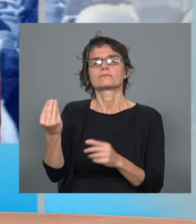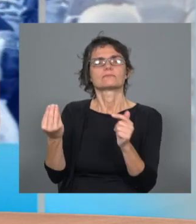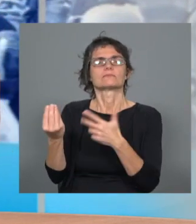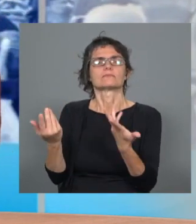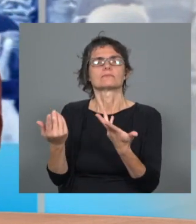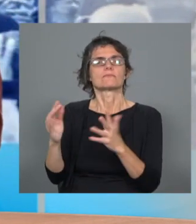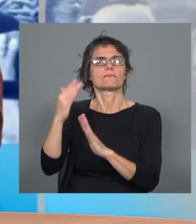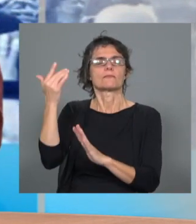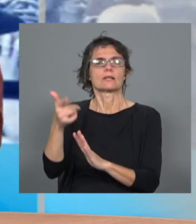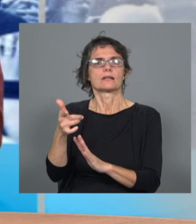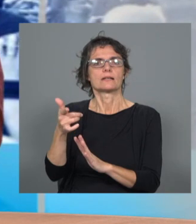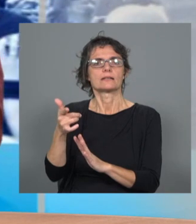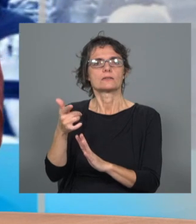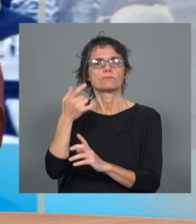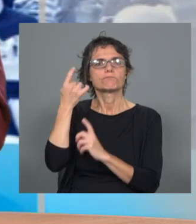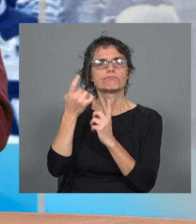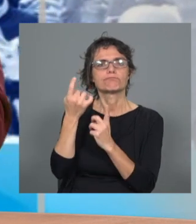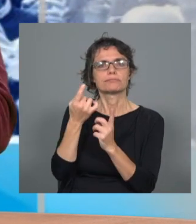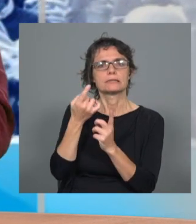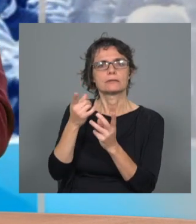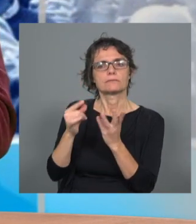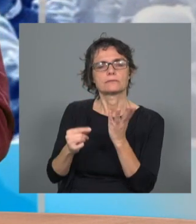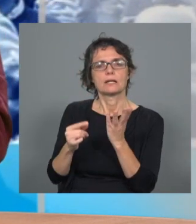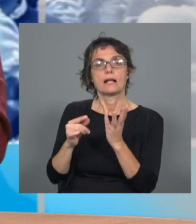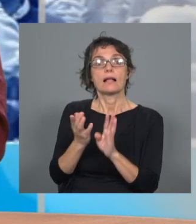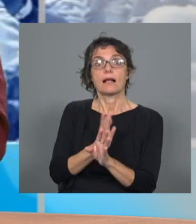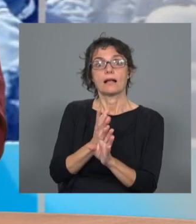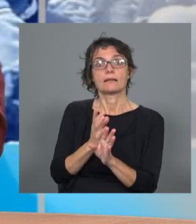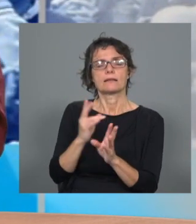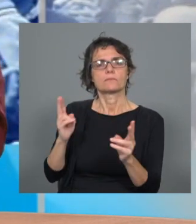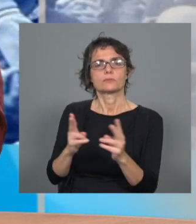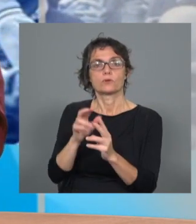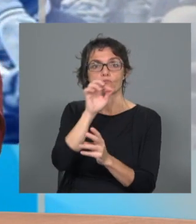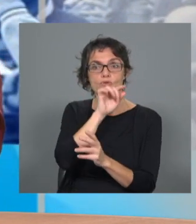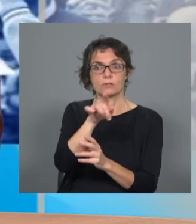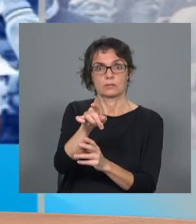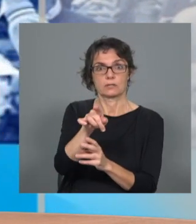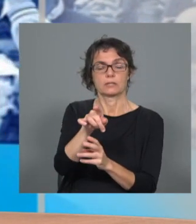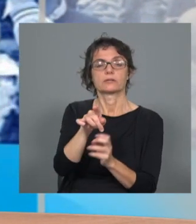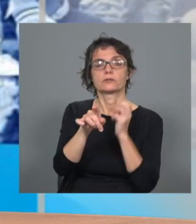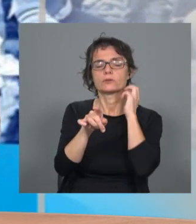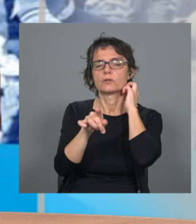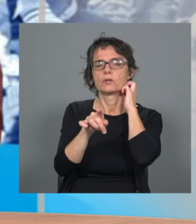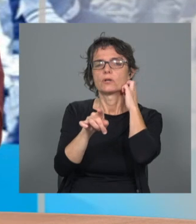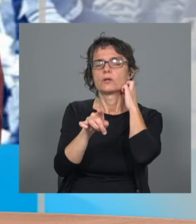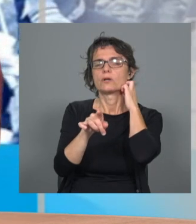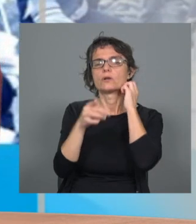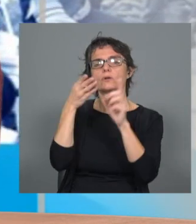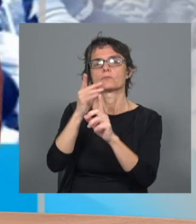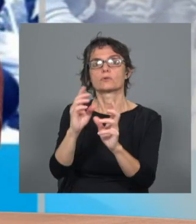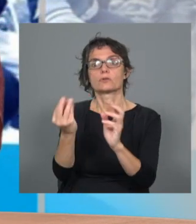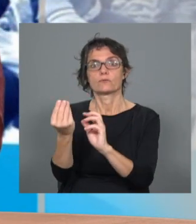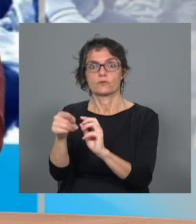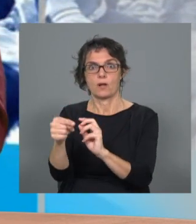Setúbal tem já vindo a ser repensada até mesmo antes do sino dos bispos dedicado aos jovens a fé e o discernimento vocacional. Portanto, já há